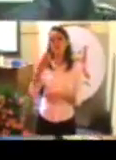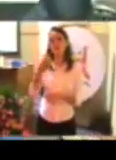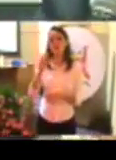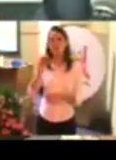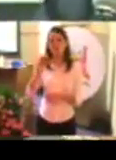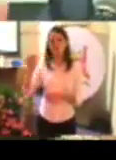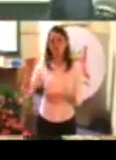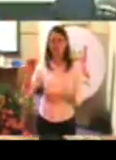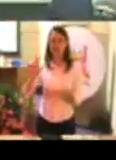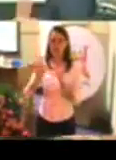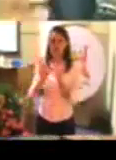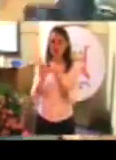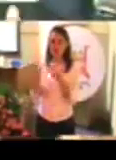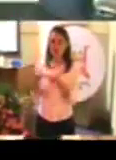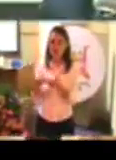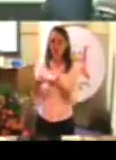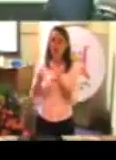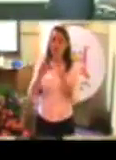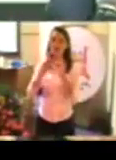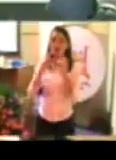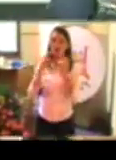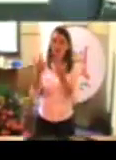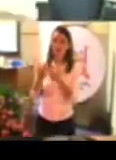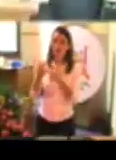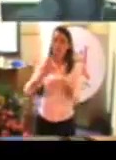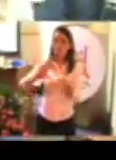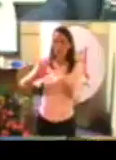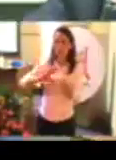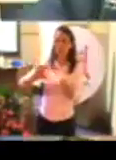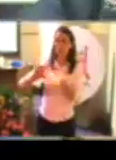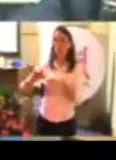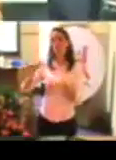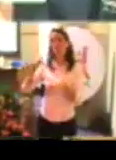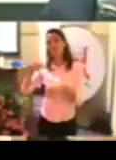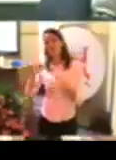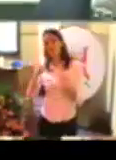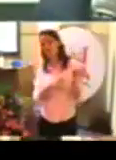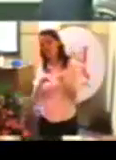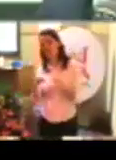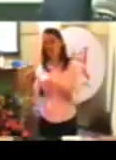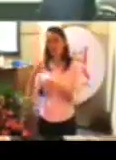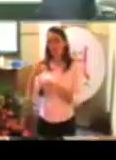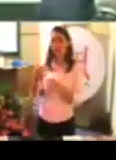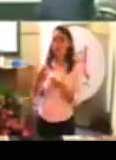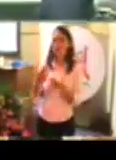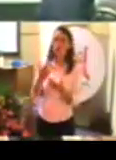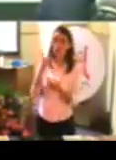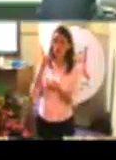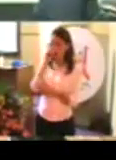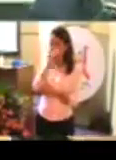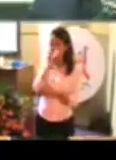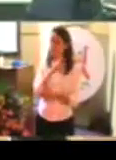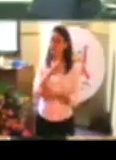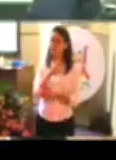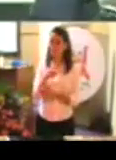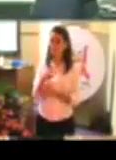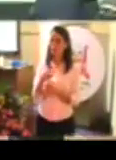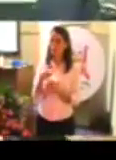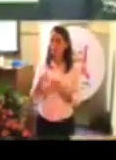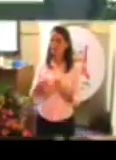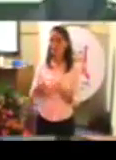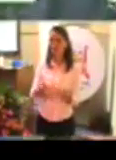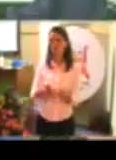mesmo momento, no mesmo instante, participando do mesmo curso, quer seja presencial, quer seja à distância, é uma tarefa